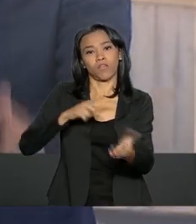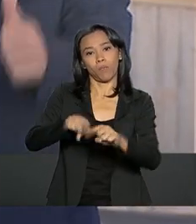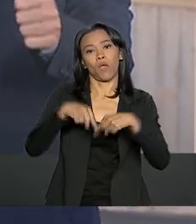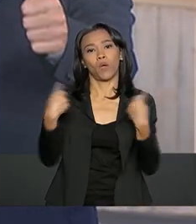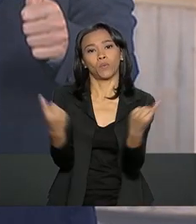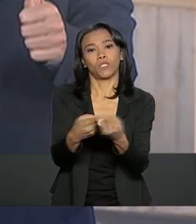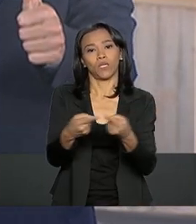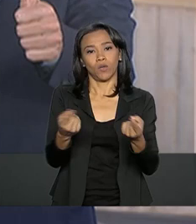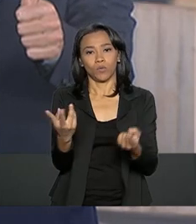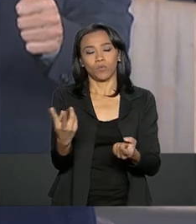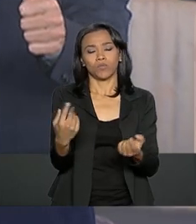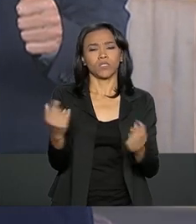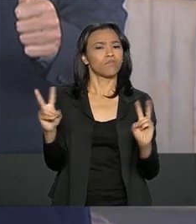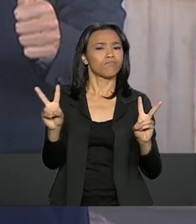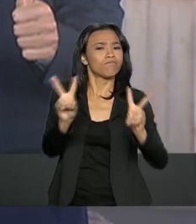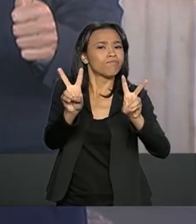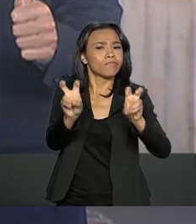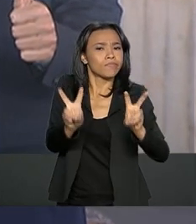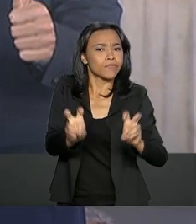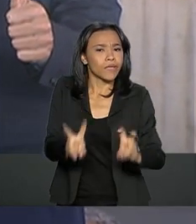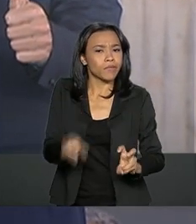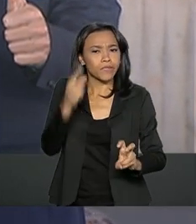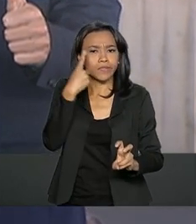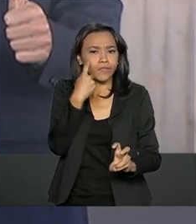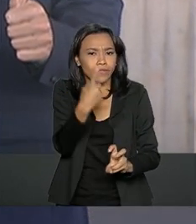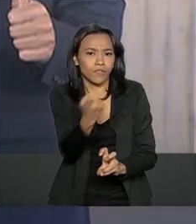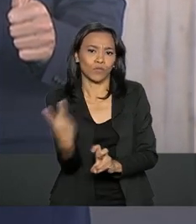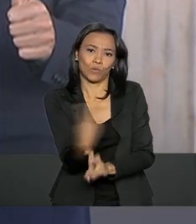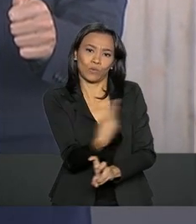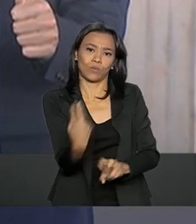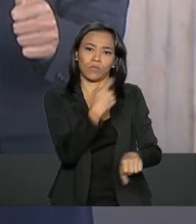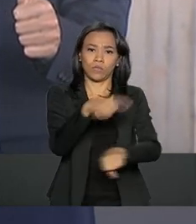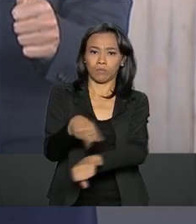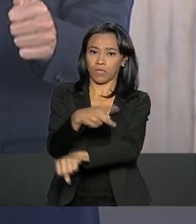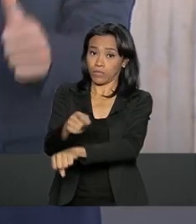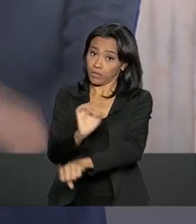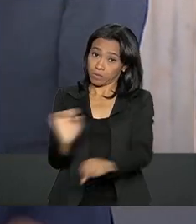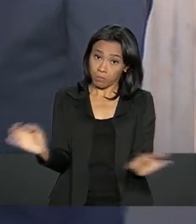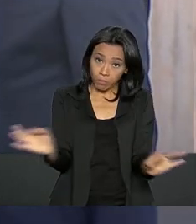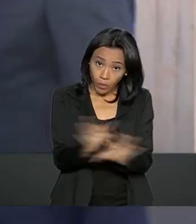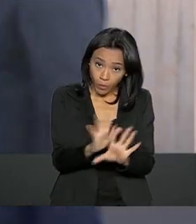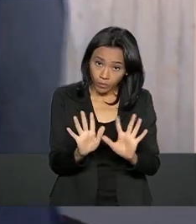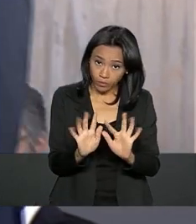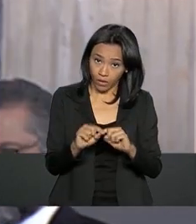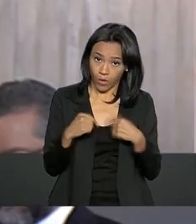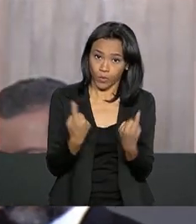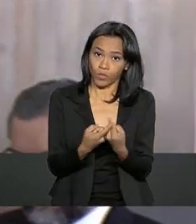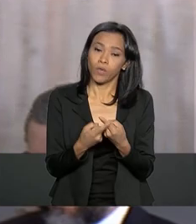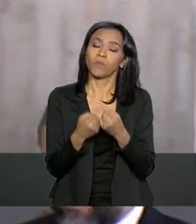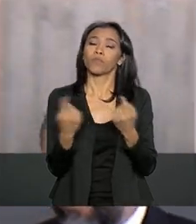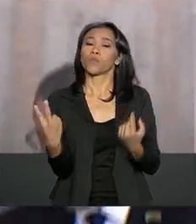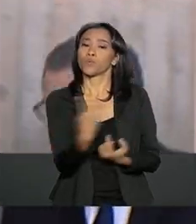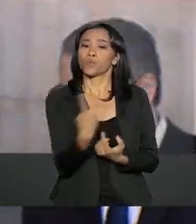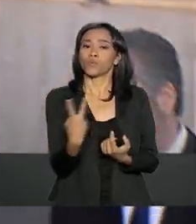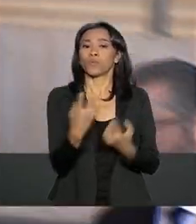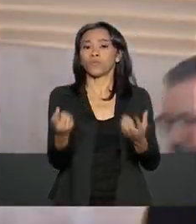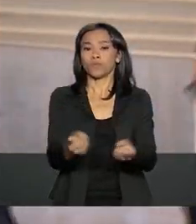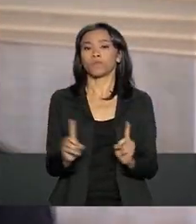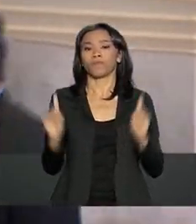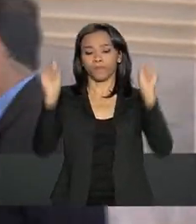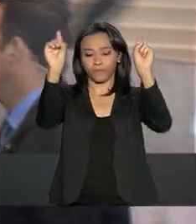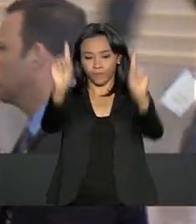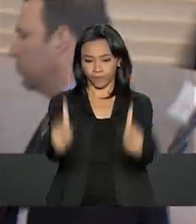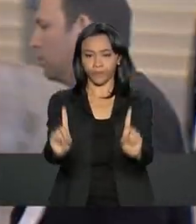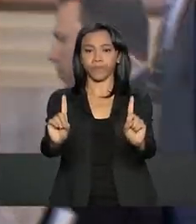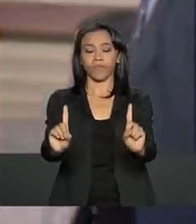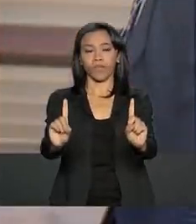reunião bilateral em que trataram de assuntos de interesse dos dois países. Logo após esta reunião, os dois chefes de Estado fizeram